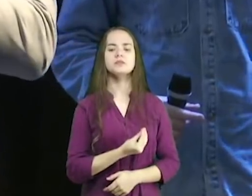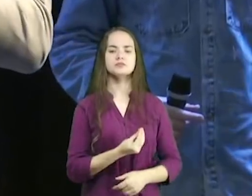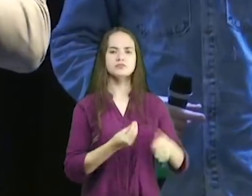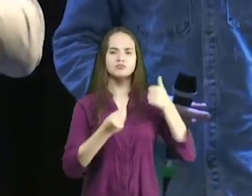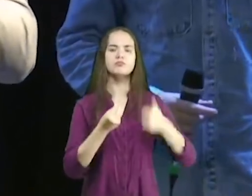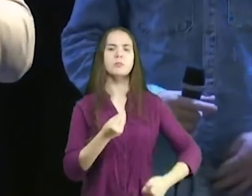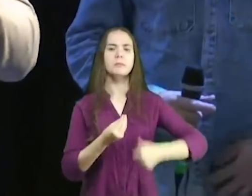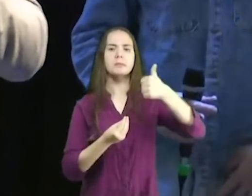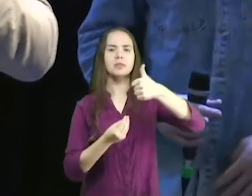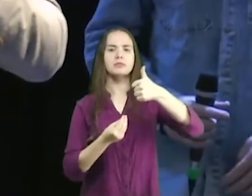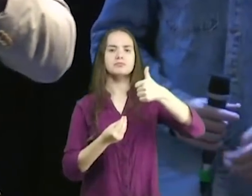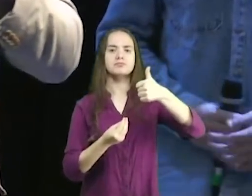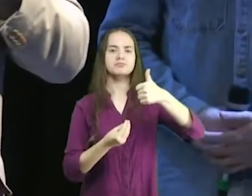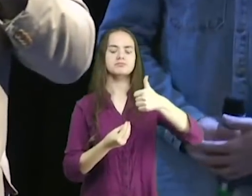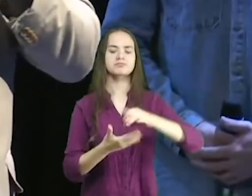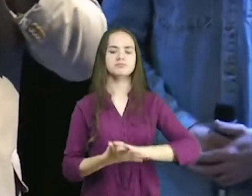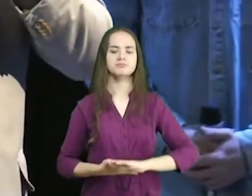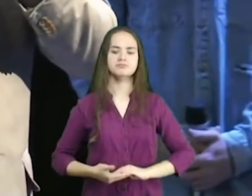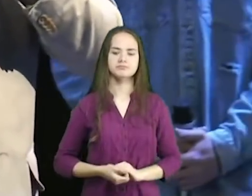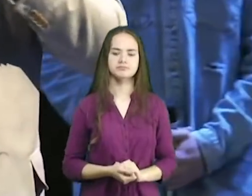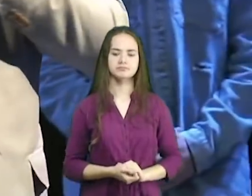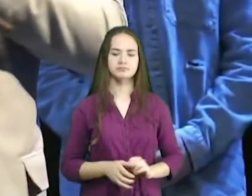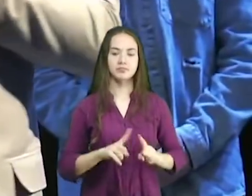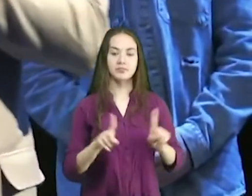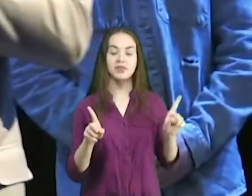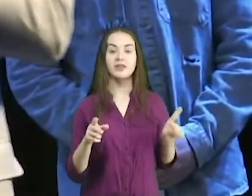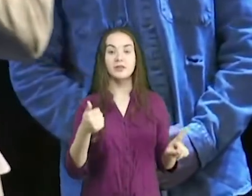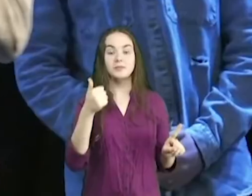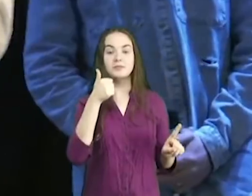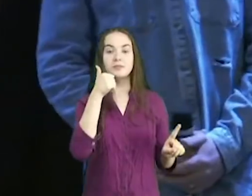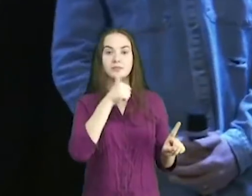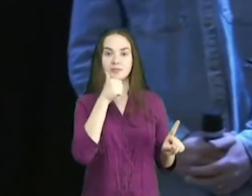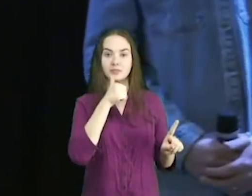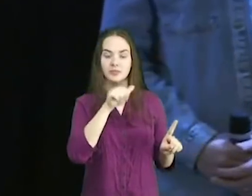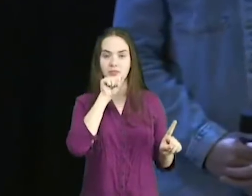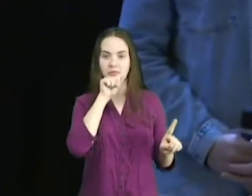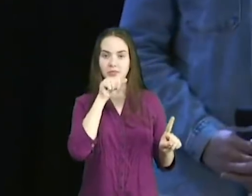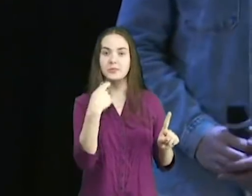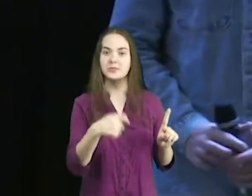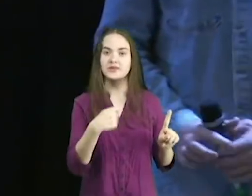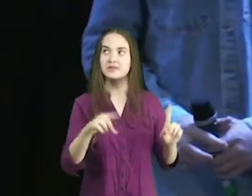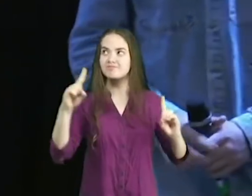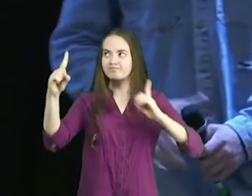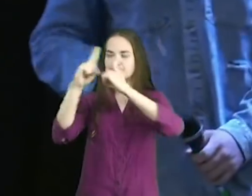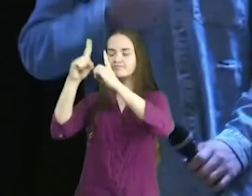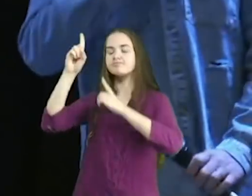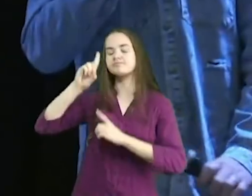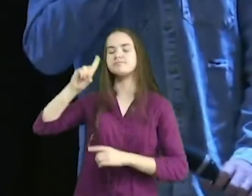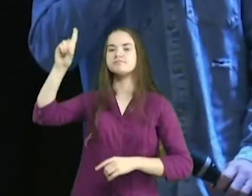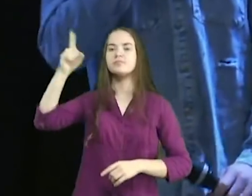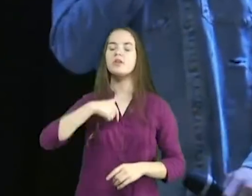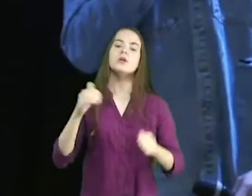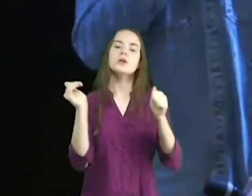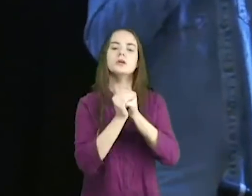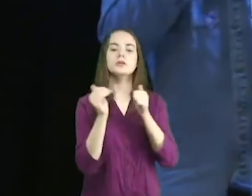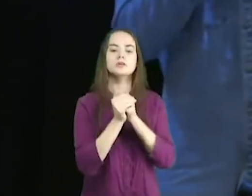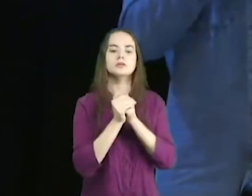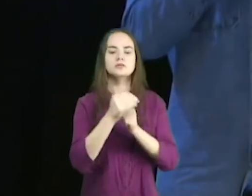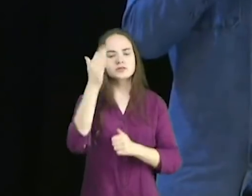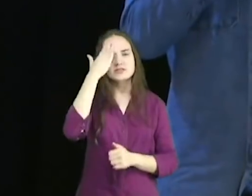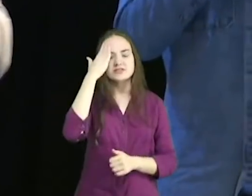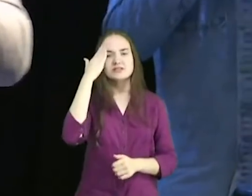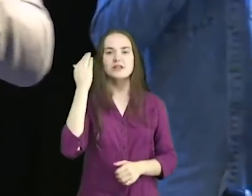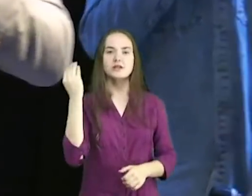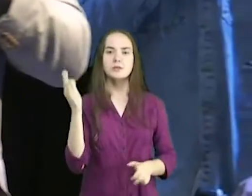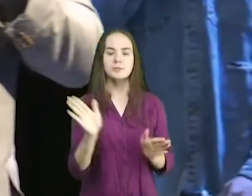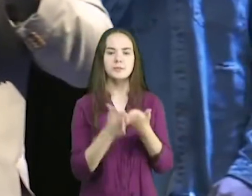como homens bons. Mas ela precisa do encontro com Deus ainda. E eu oro por ela, eu sei que esse milagre está dentro da